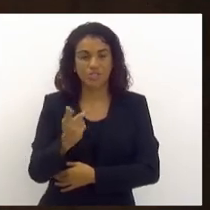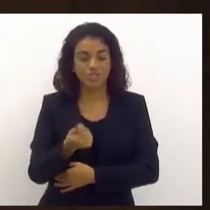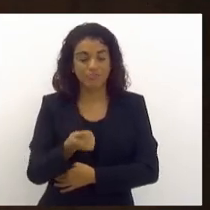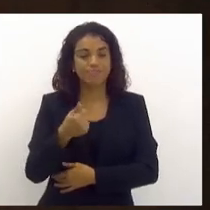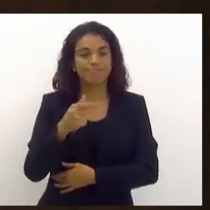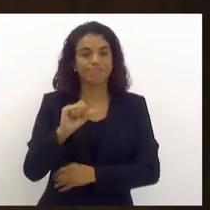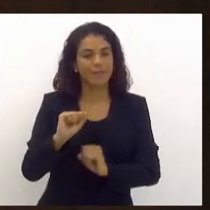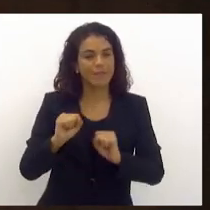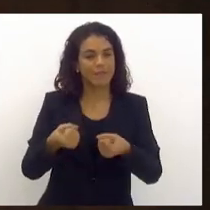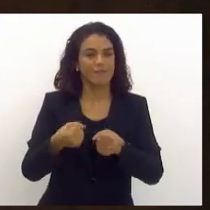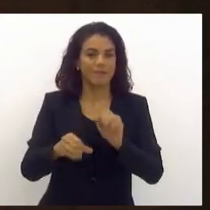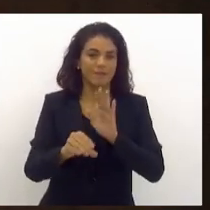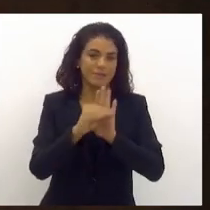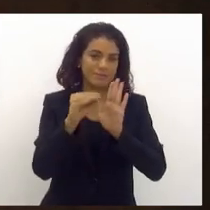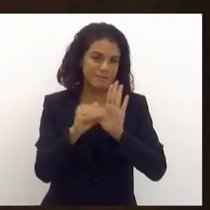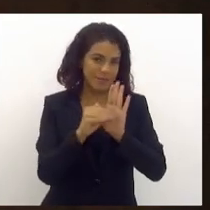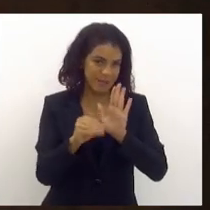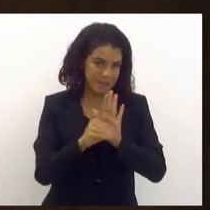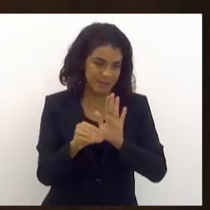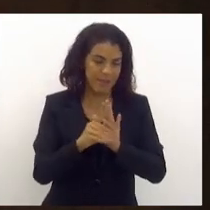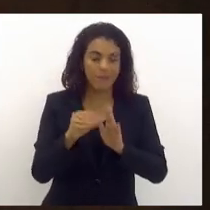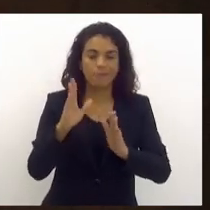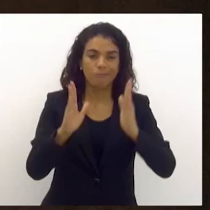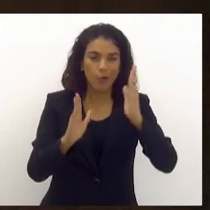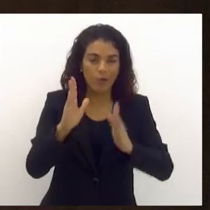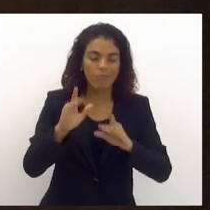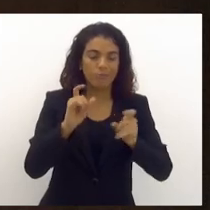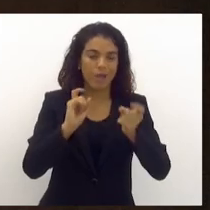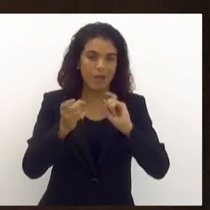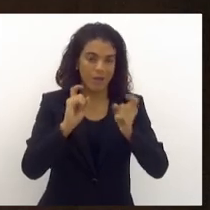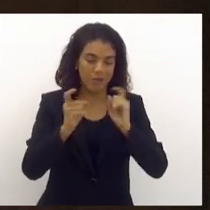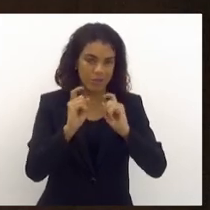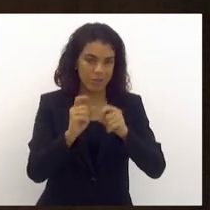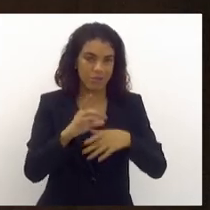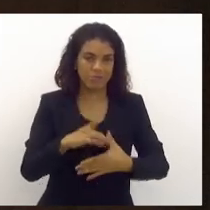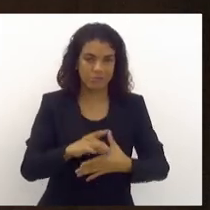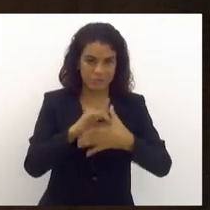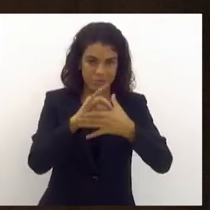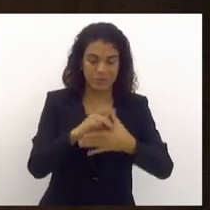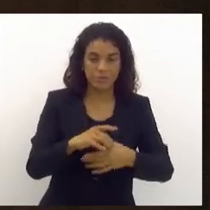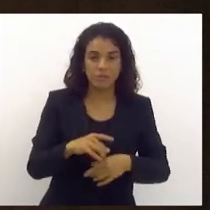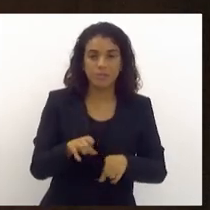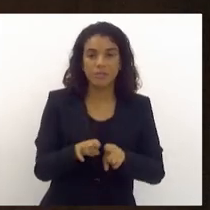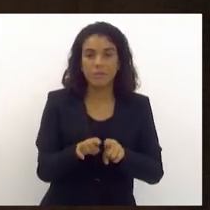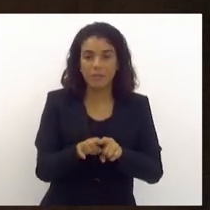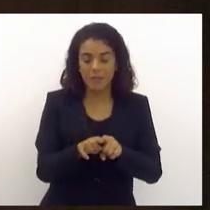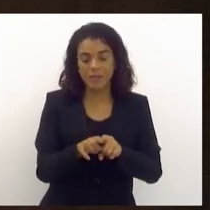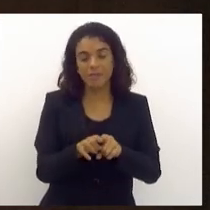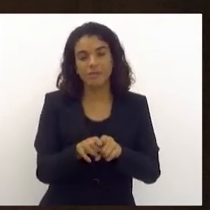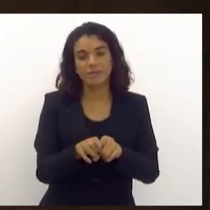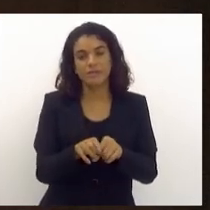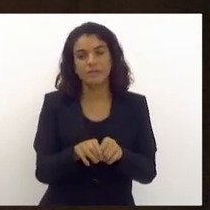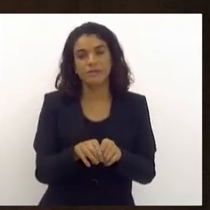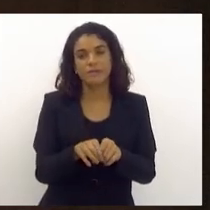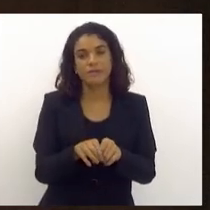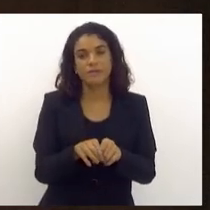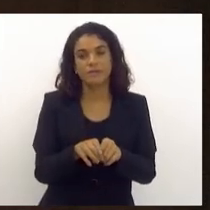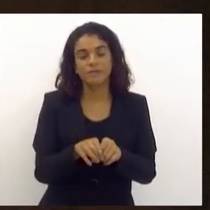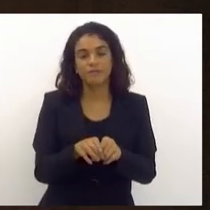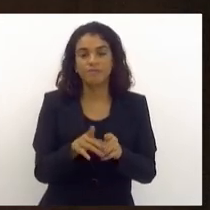emendas na reunião de líderes, em que tivemos a oportunidade, pela condução de Vossa Excelência,